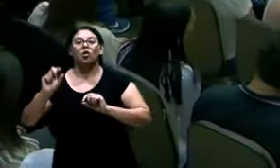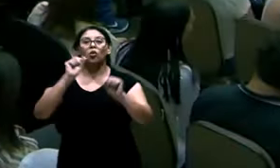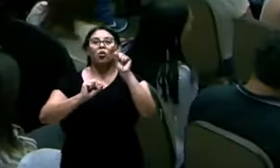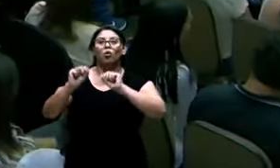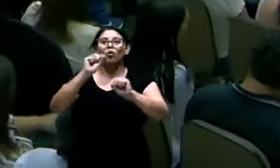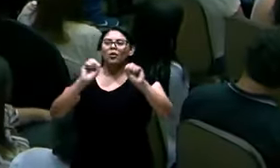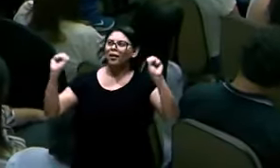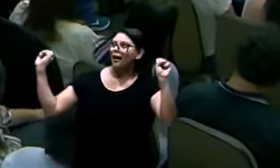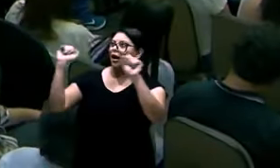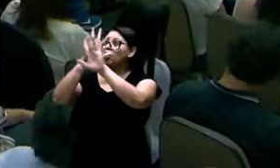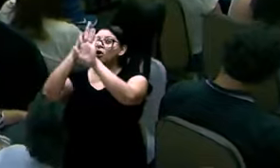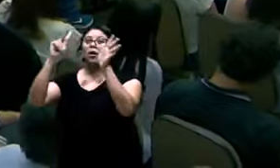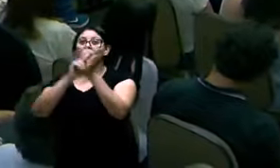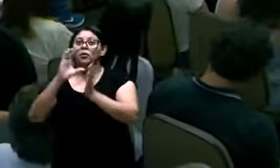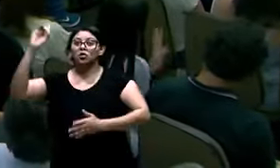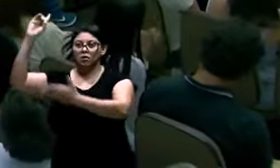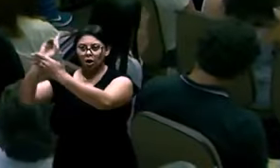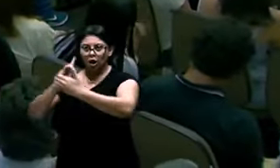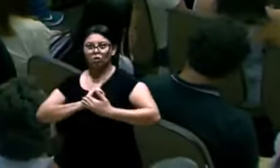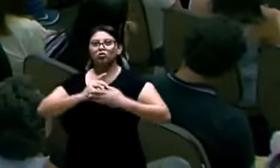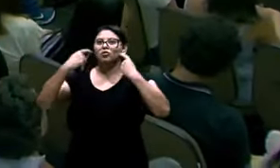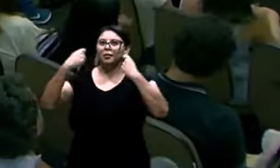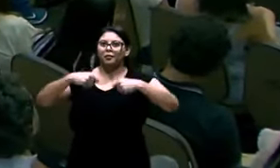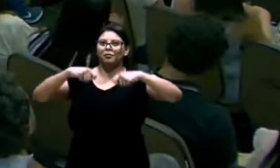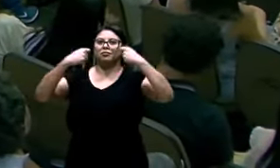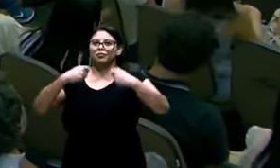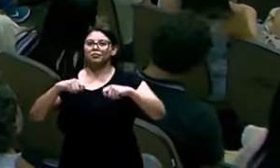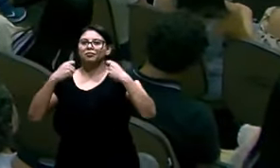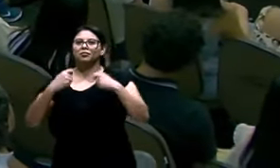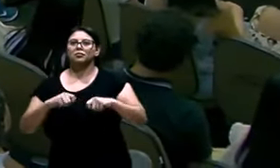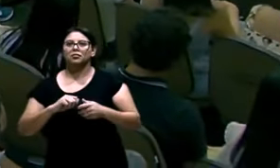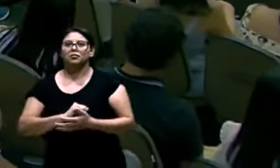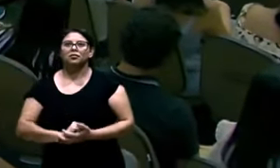em glória. Alguém deu glória? De glória em glória.